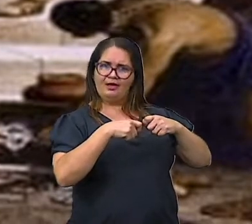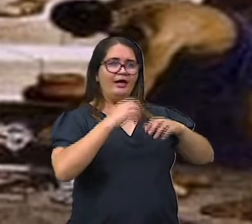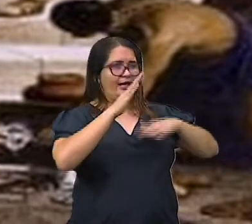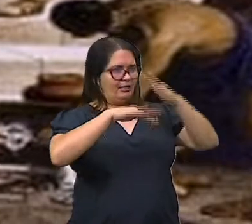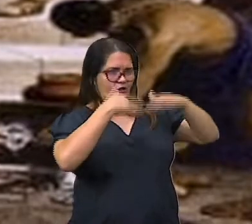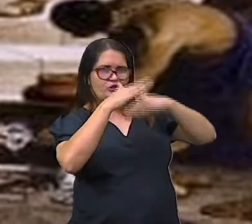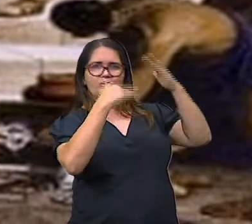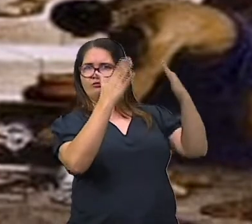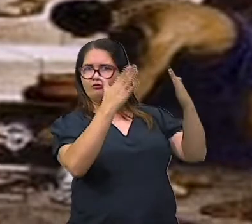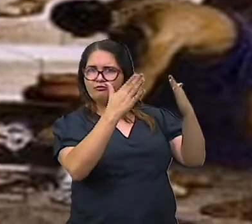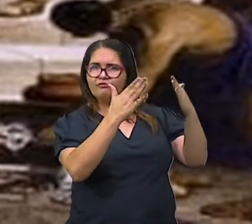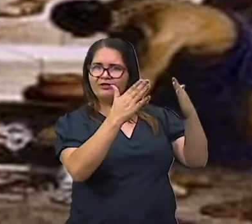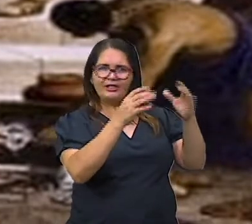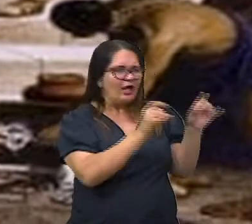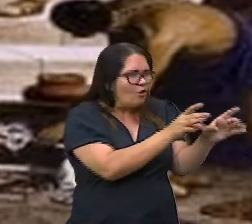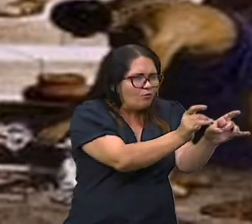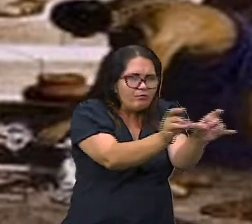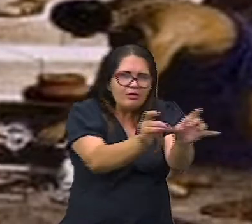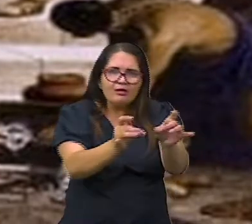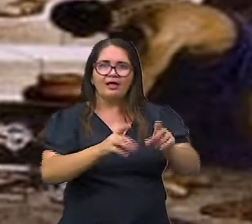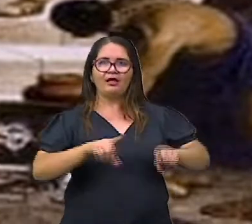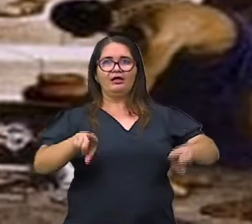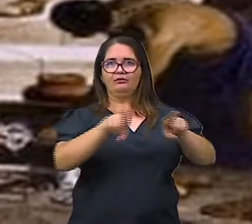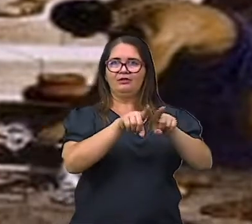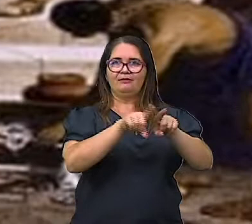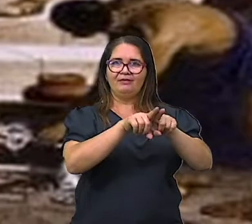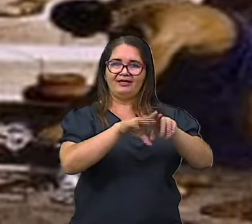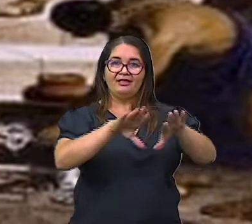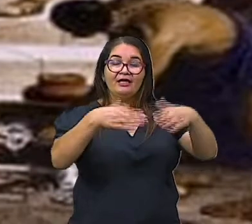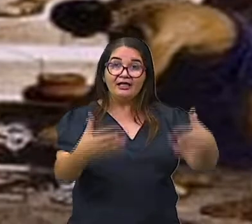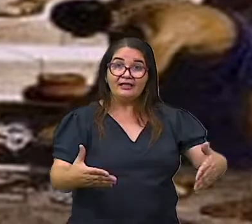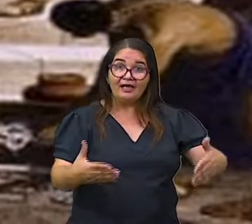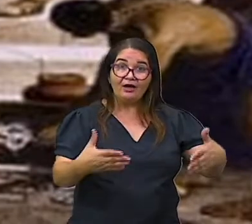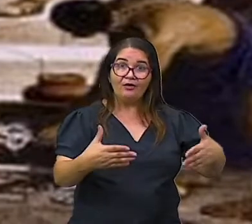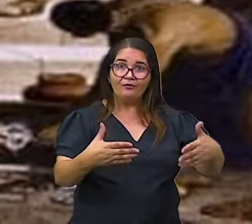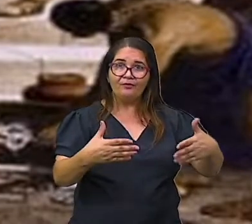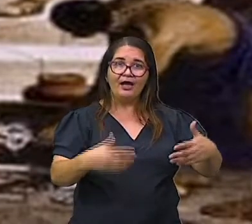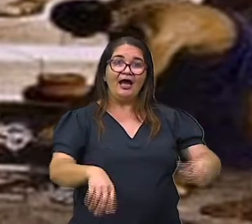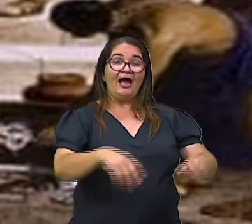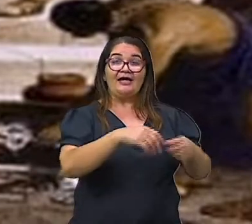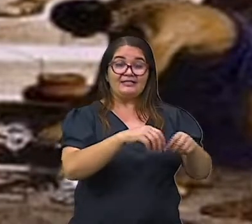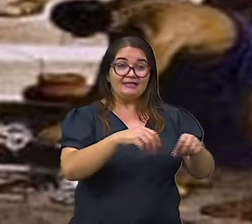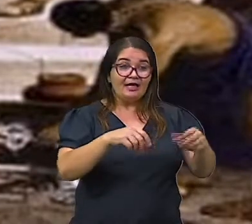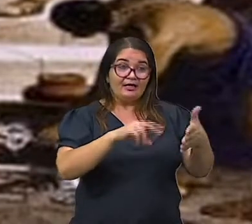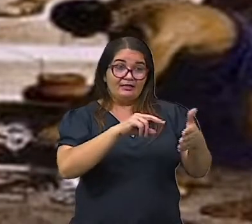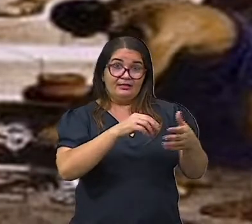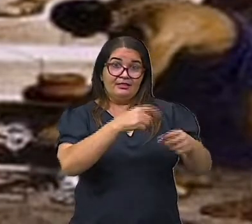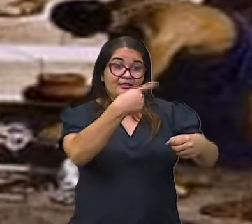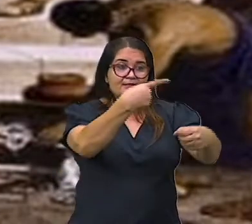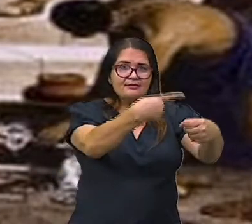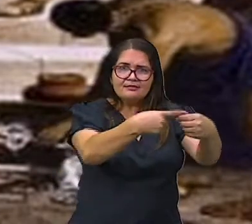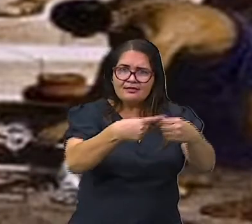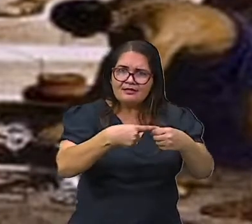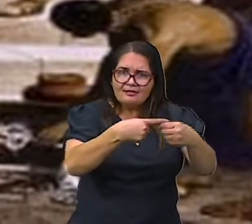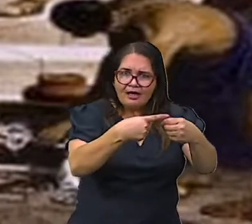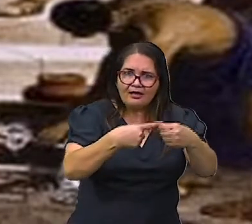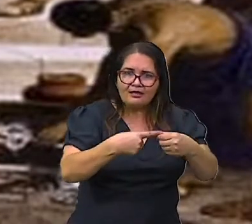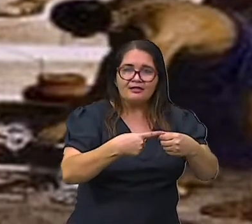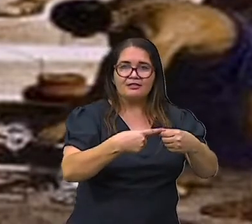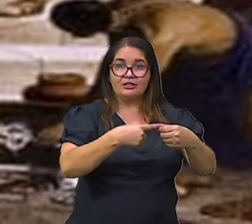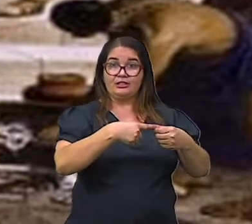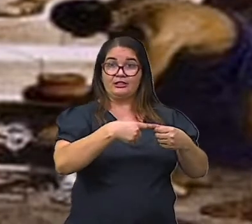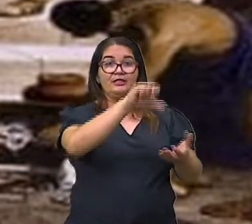como também os principais deuses venerados e os princípios de participação na